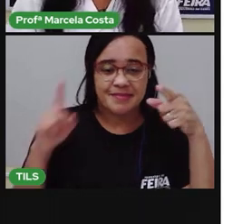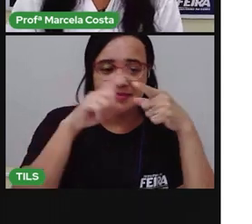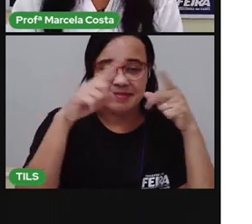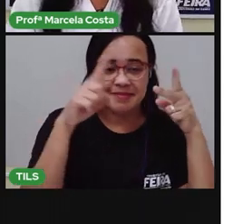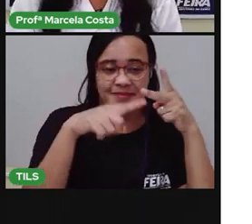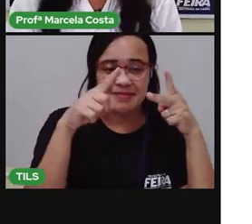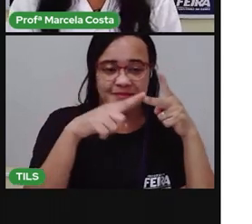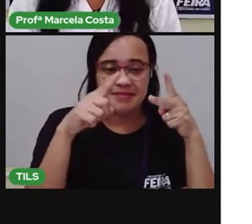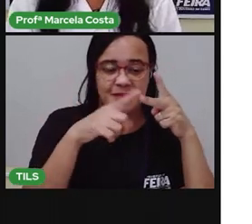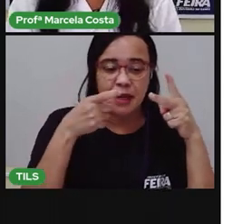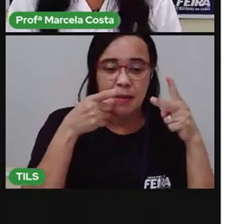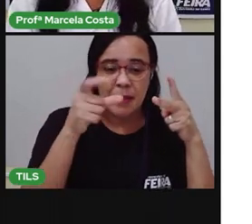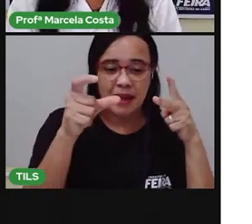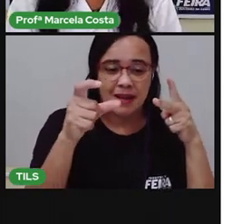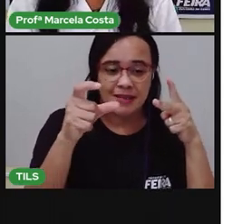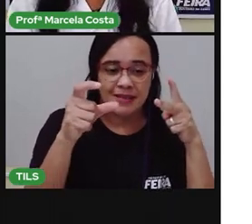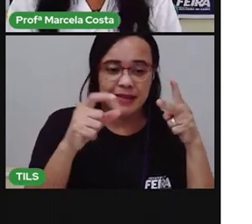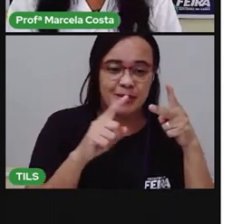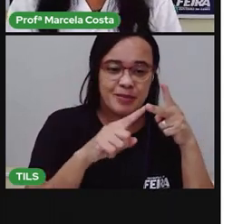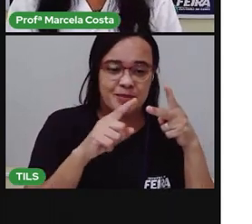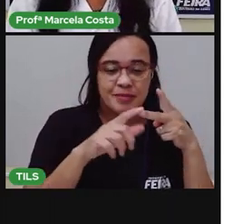Agora tem outra palavra aqui, ó.